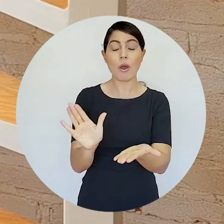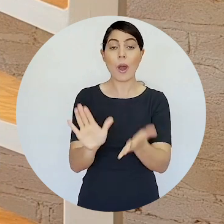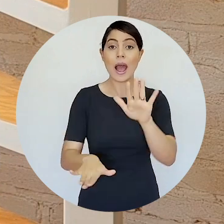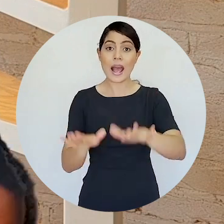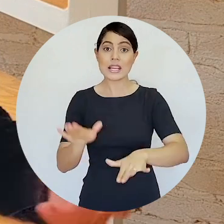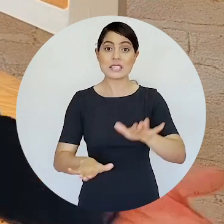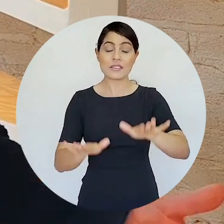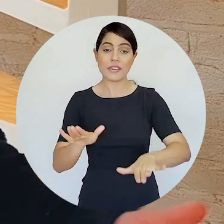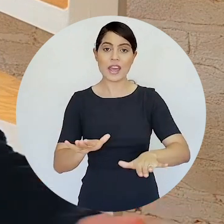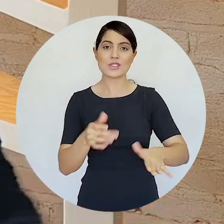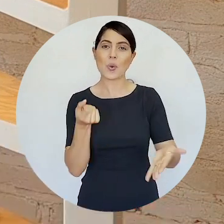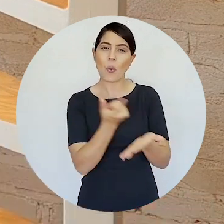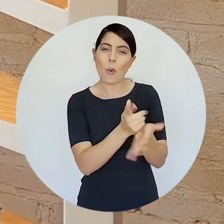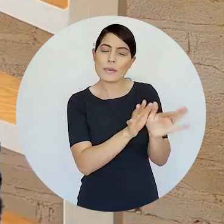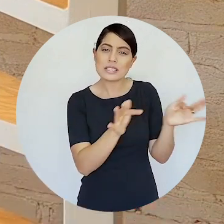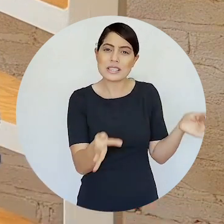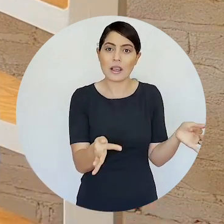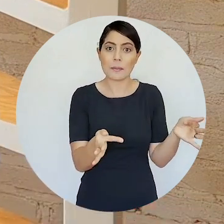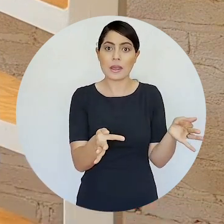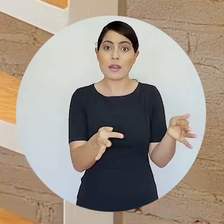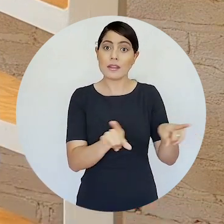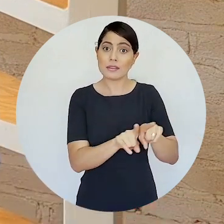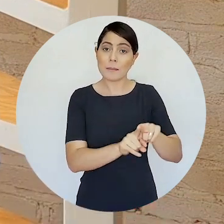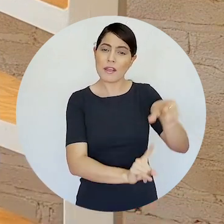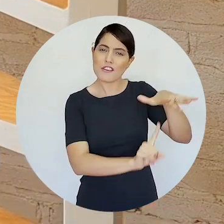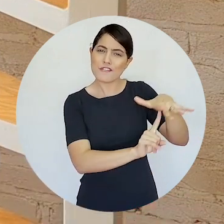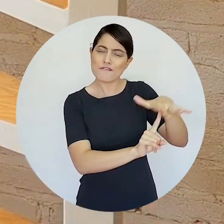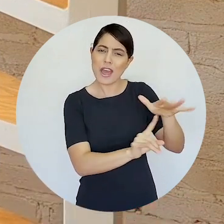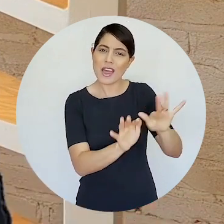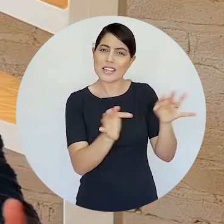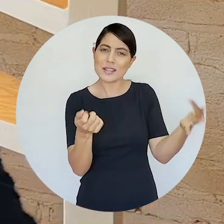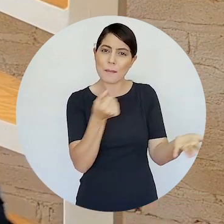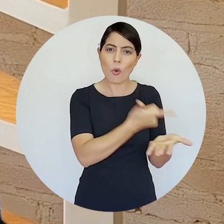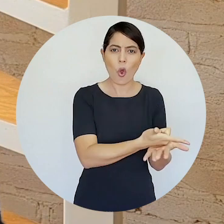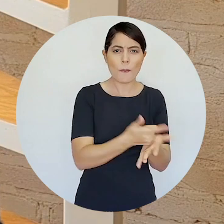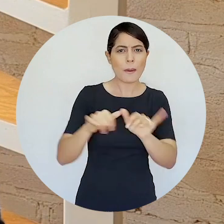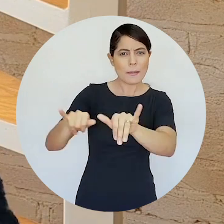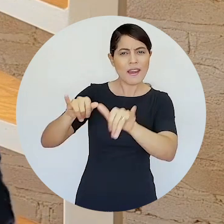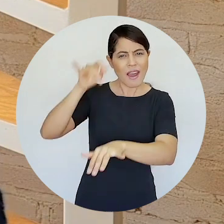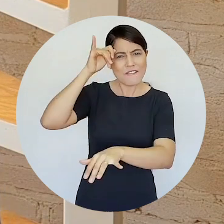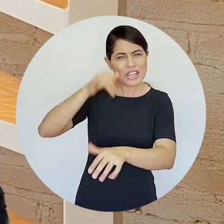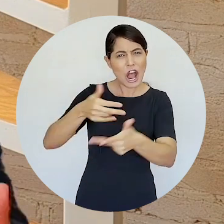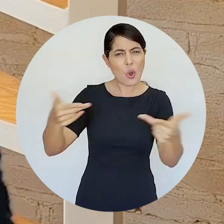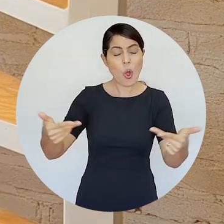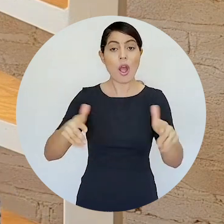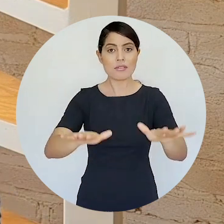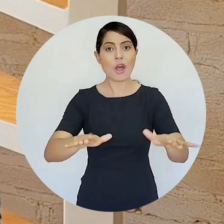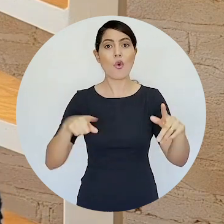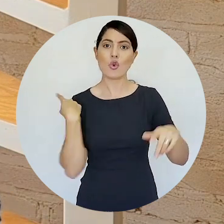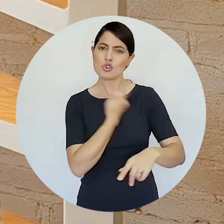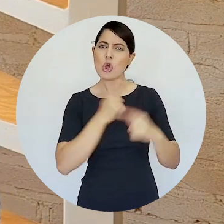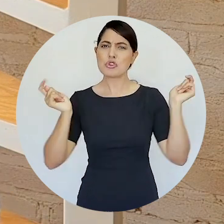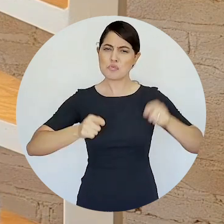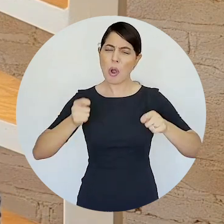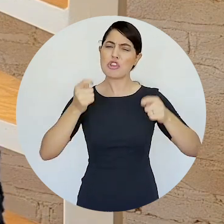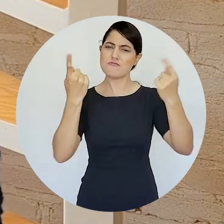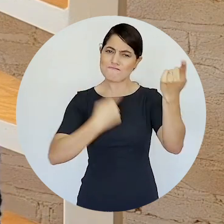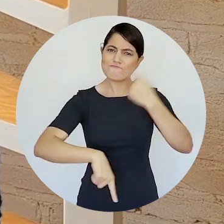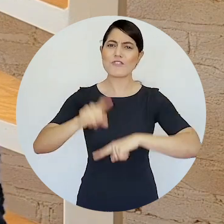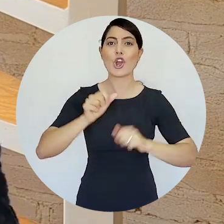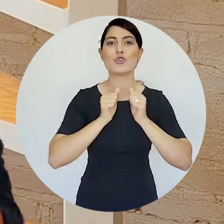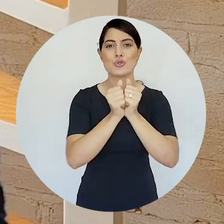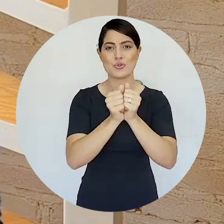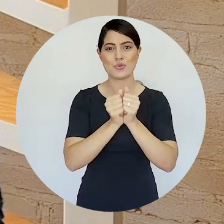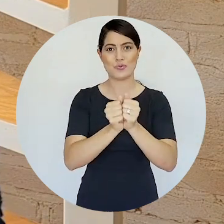pode comprar dos produtores que estão mais perto da nossa casa, evitando o impacto das nossas compras sobre o mundo. A gente